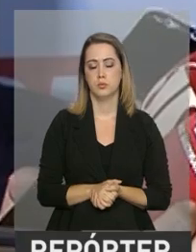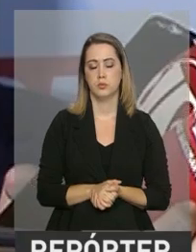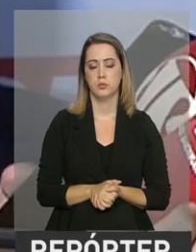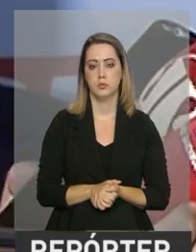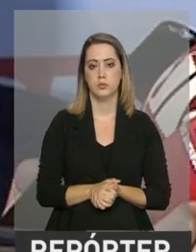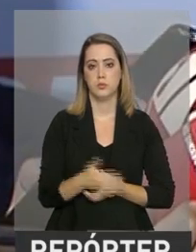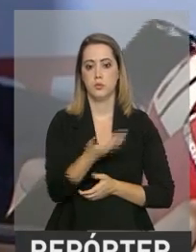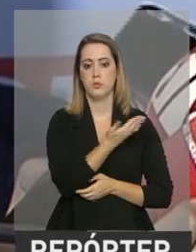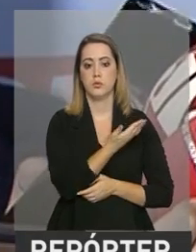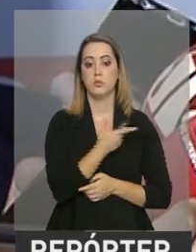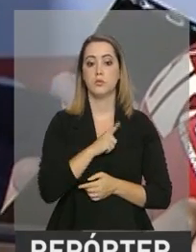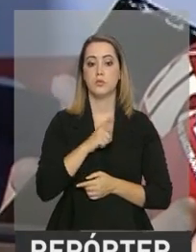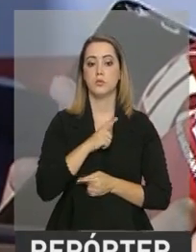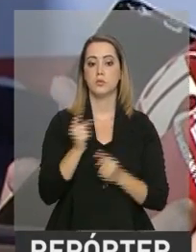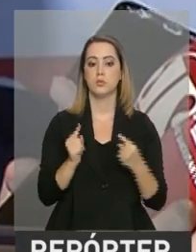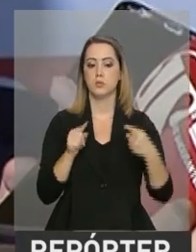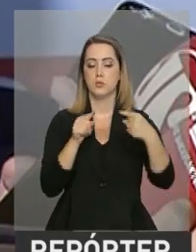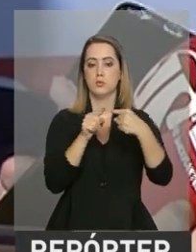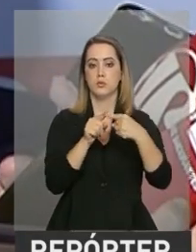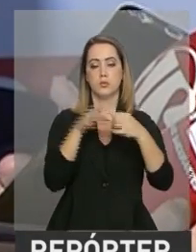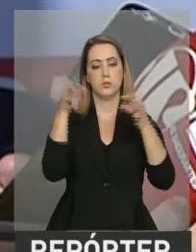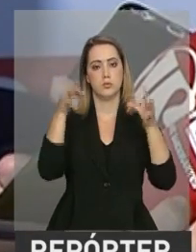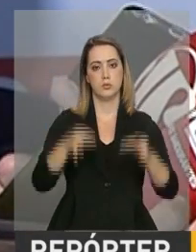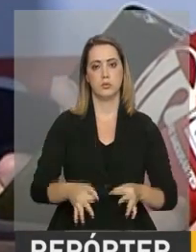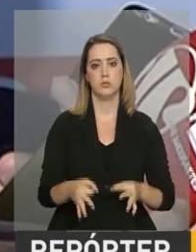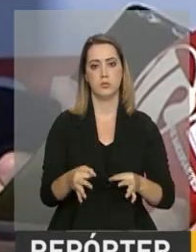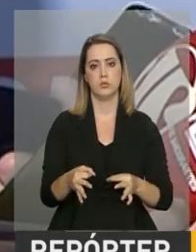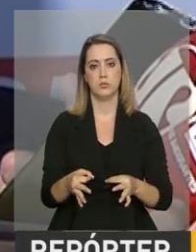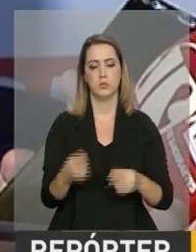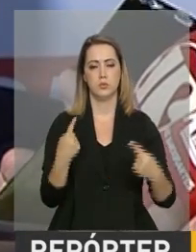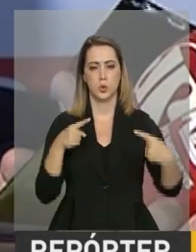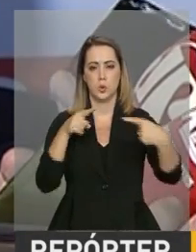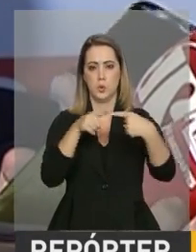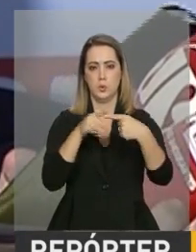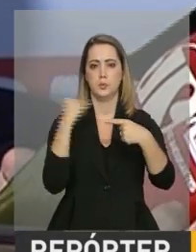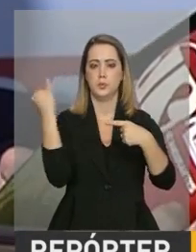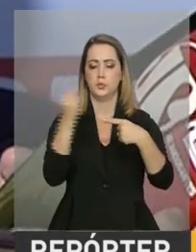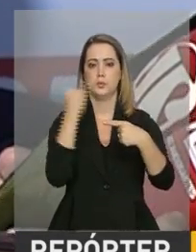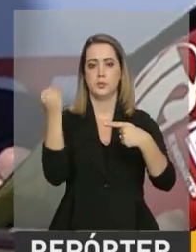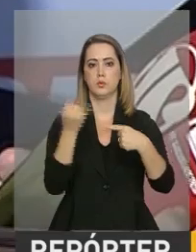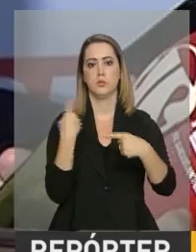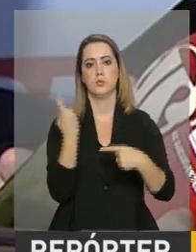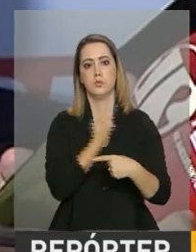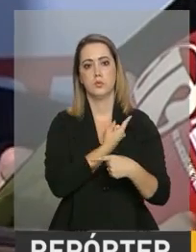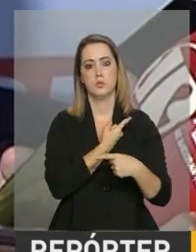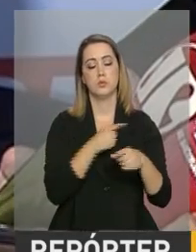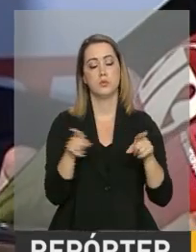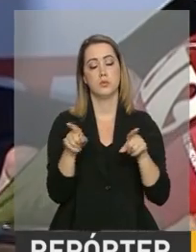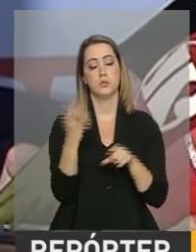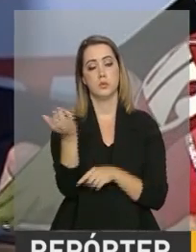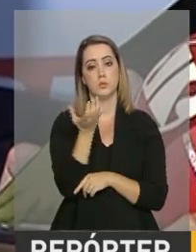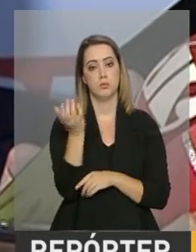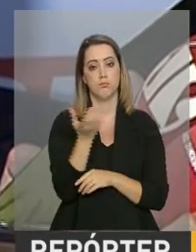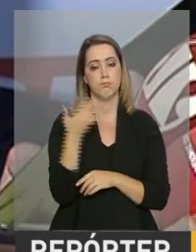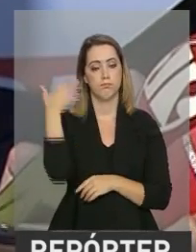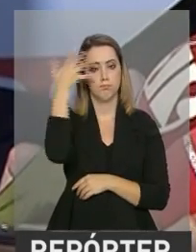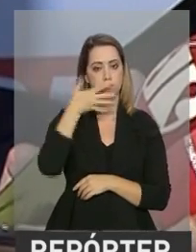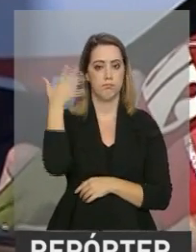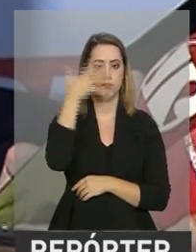Ela tem uma meta central, um objetivo fundamental. Isso é que nós gostaríamos de deixar claro para todos.